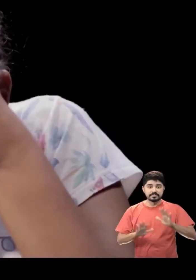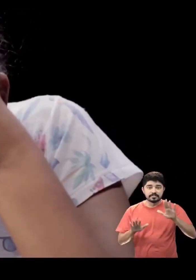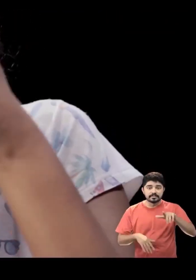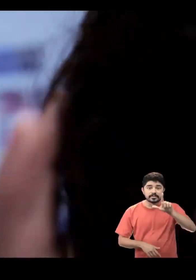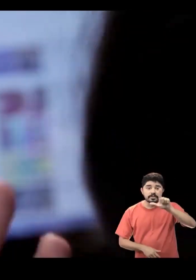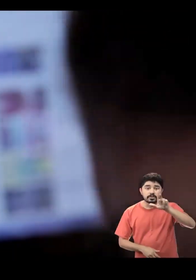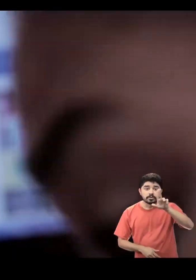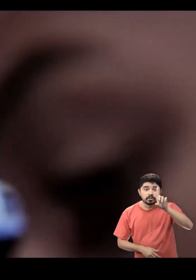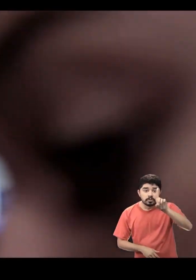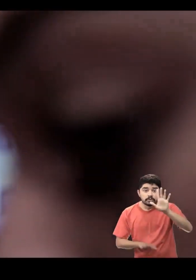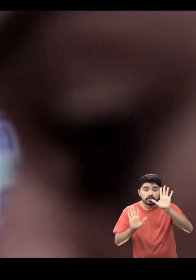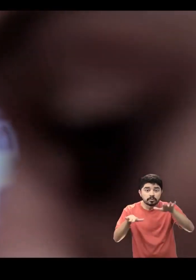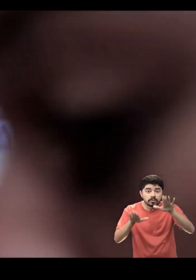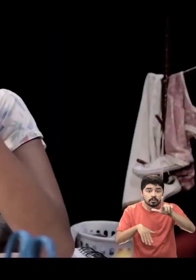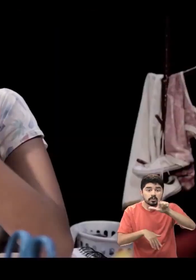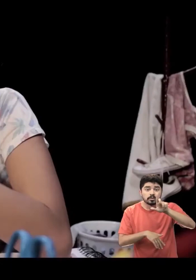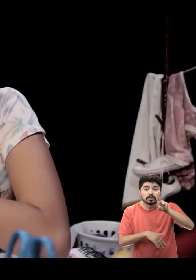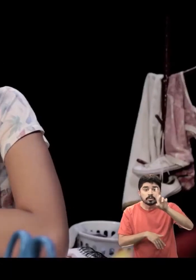Ei,